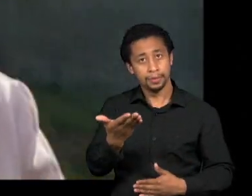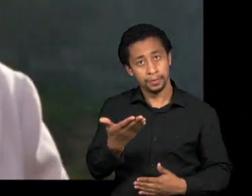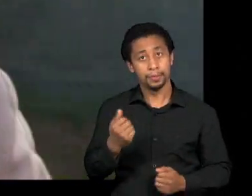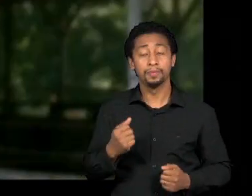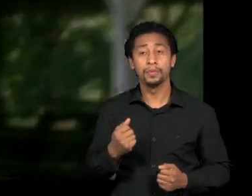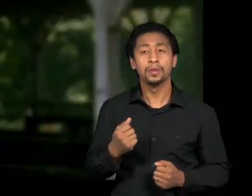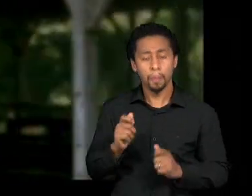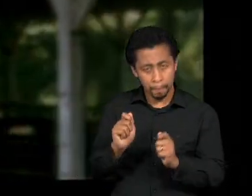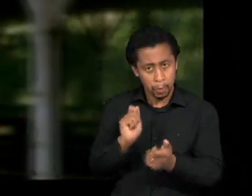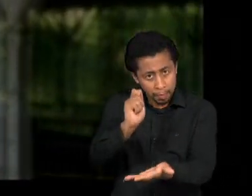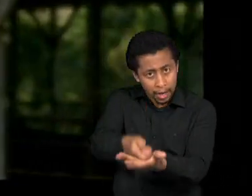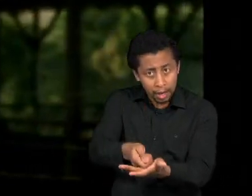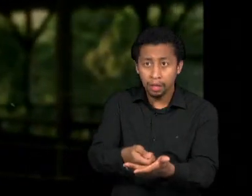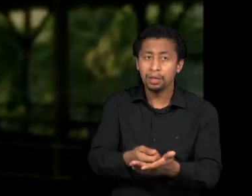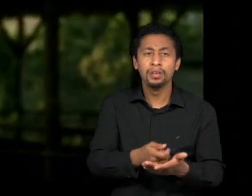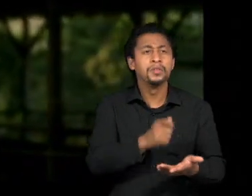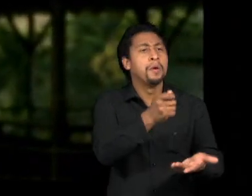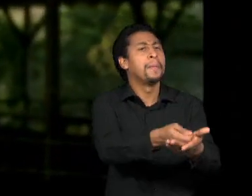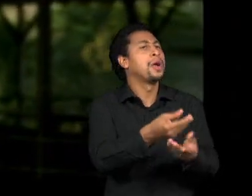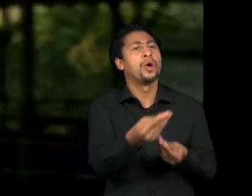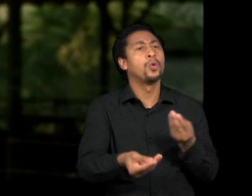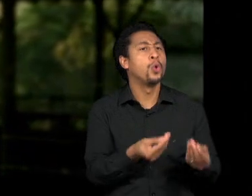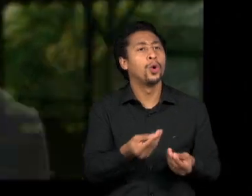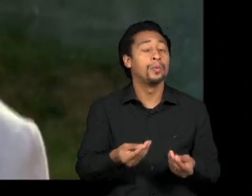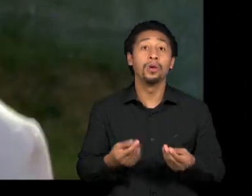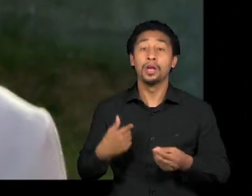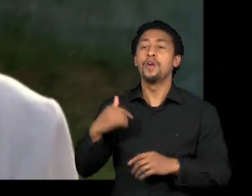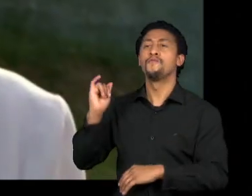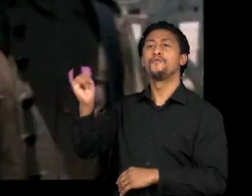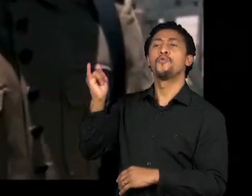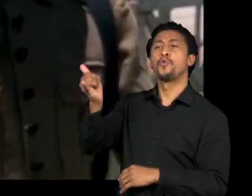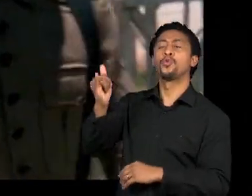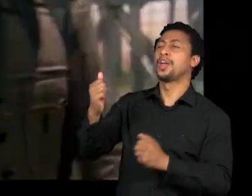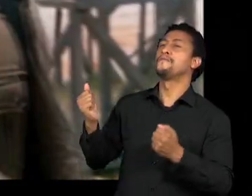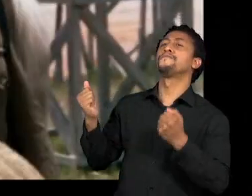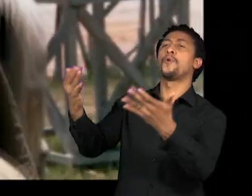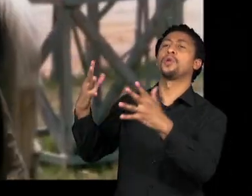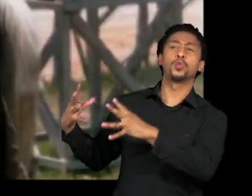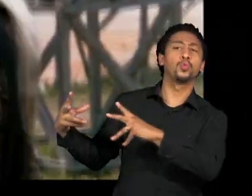Pagar como? Contando lá fora o que existe na Ilha Grande.